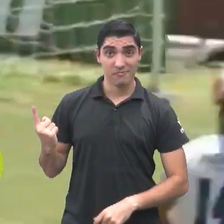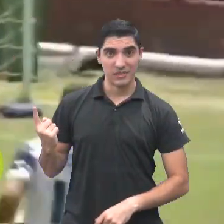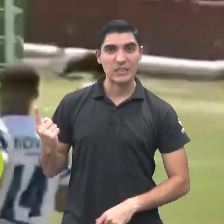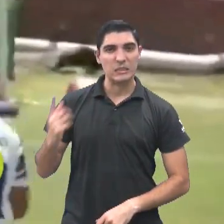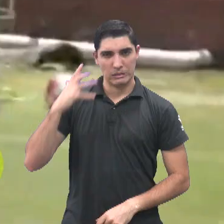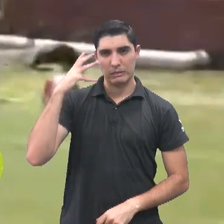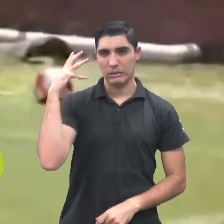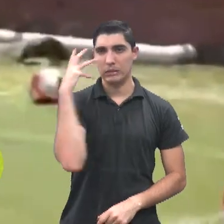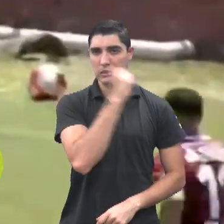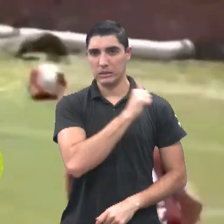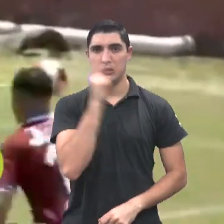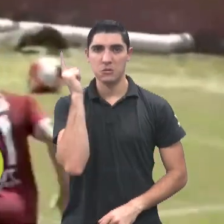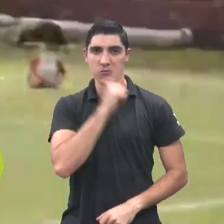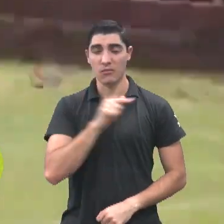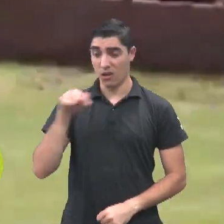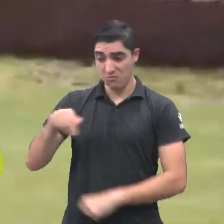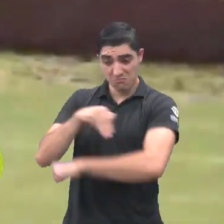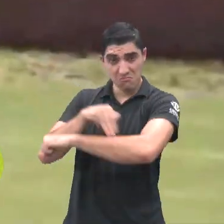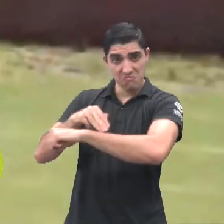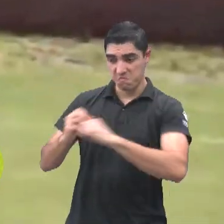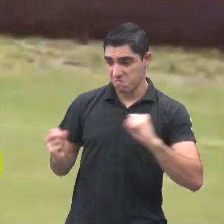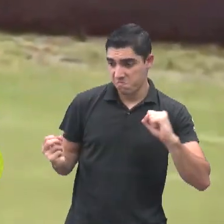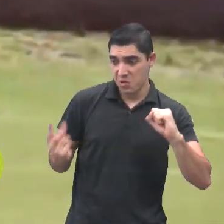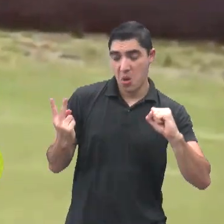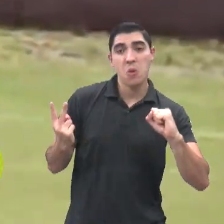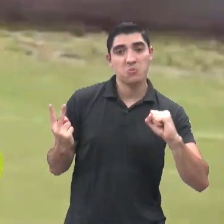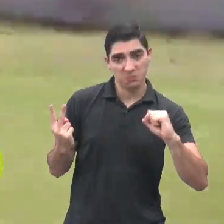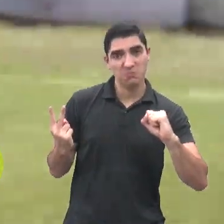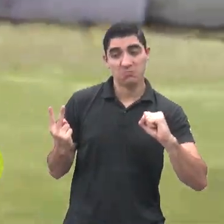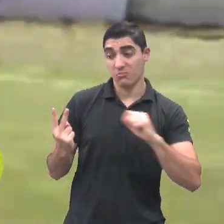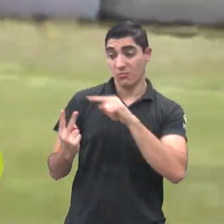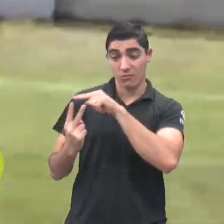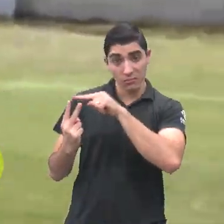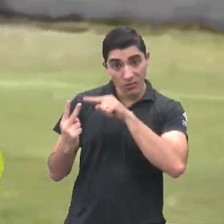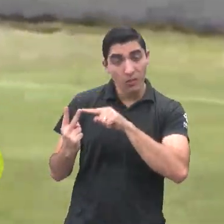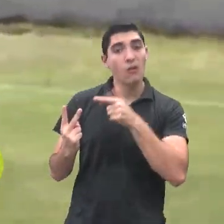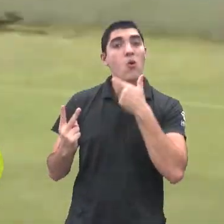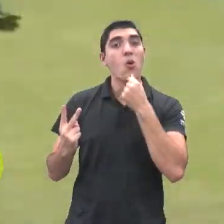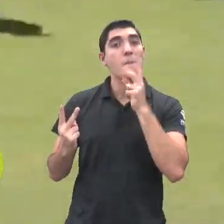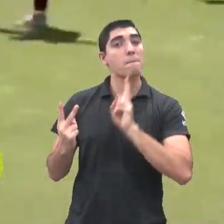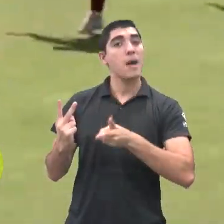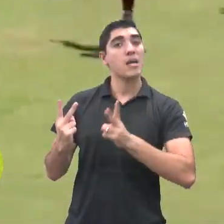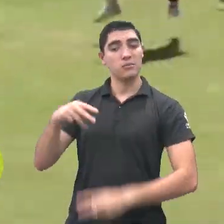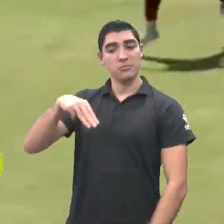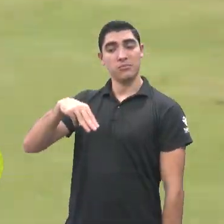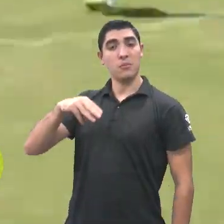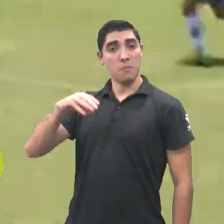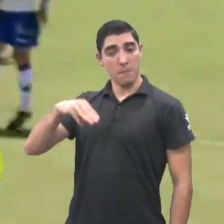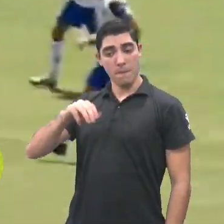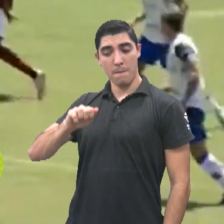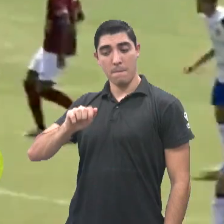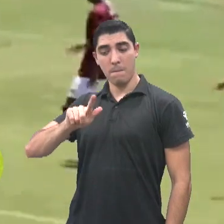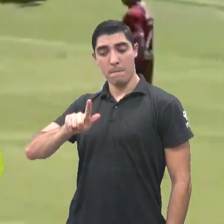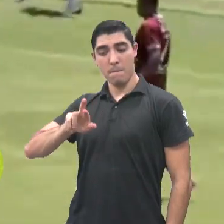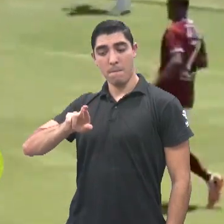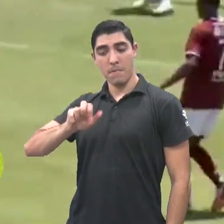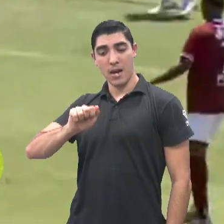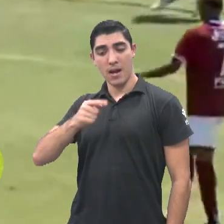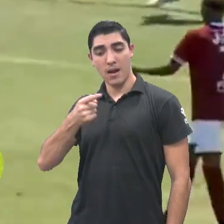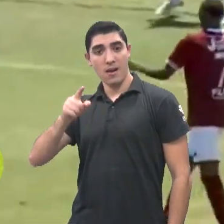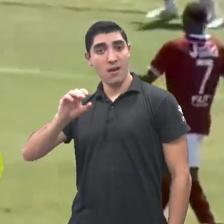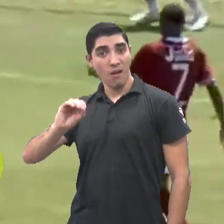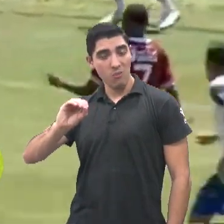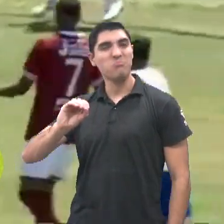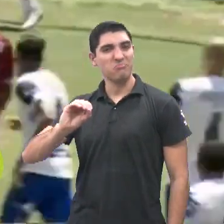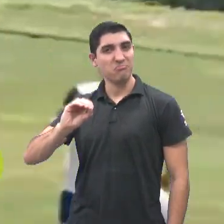categoria para fazer o segundo do jogo, o segundo dele, o segundo do Juventus na partida. Anderson Magrão é o nome do gol, para